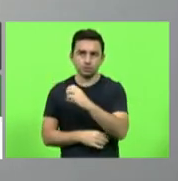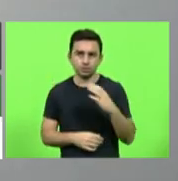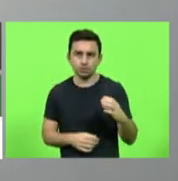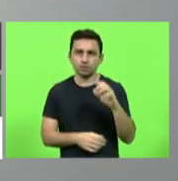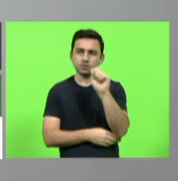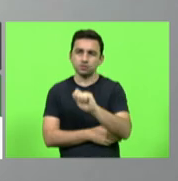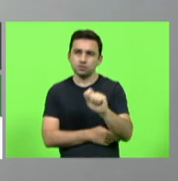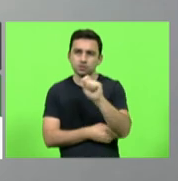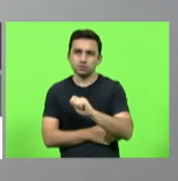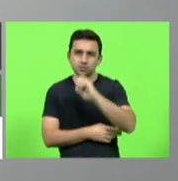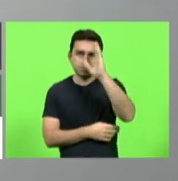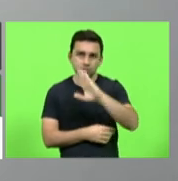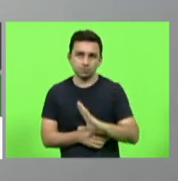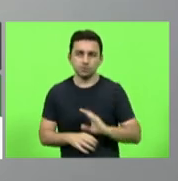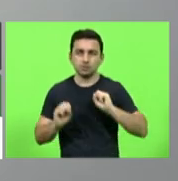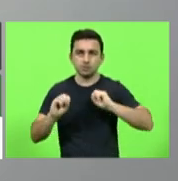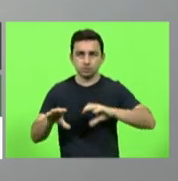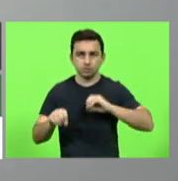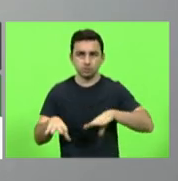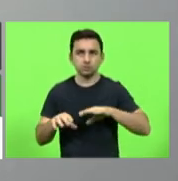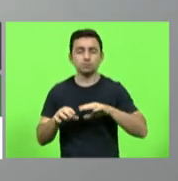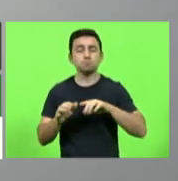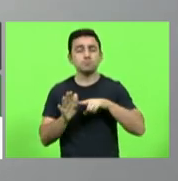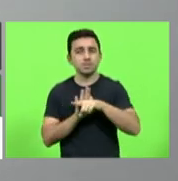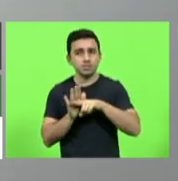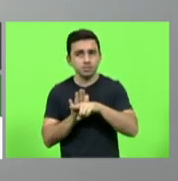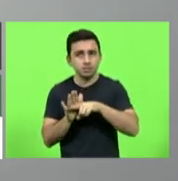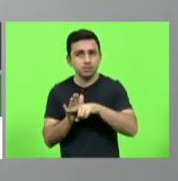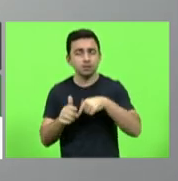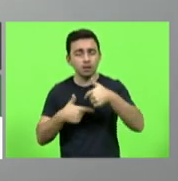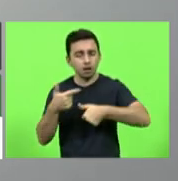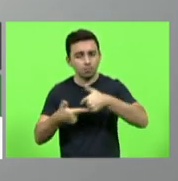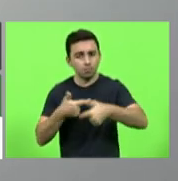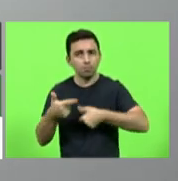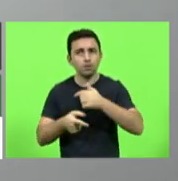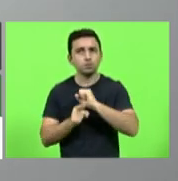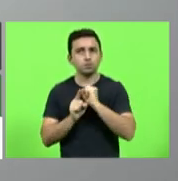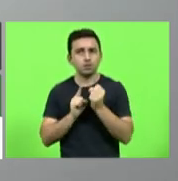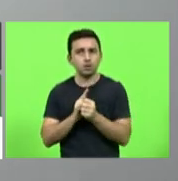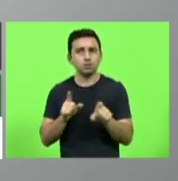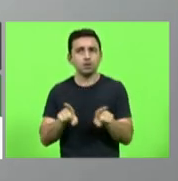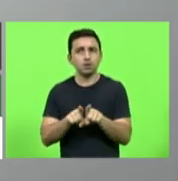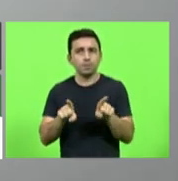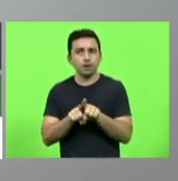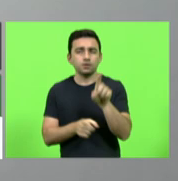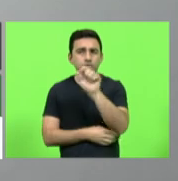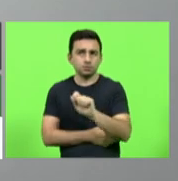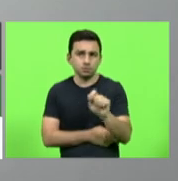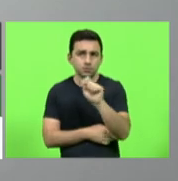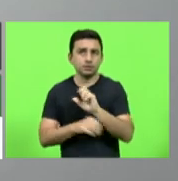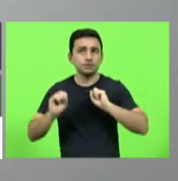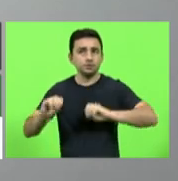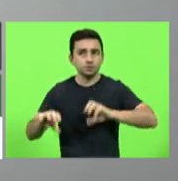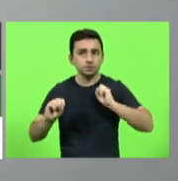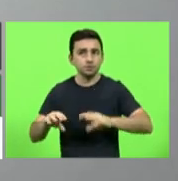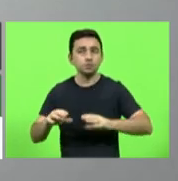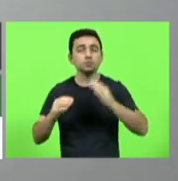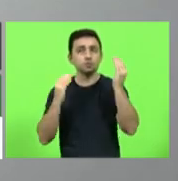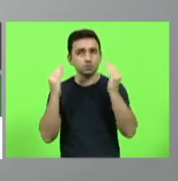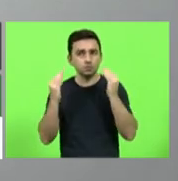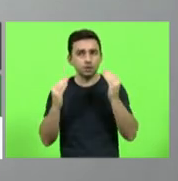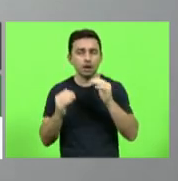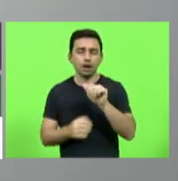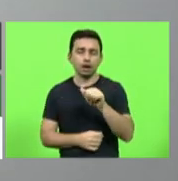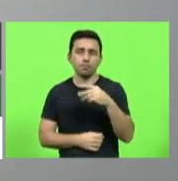Associação Brasileira de Ensino e Pesquisa em Serviço Social, a ABEPS, a Associação Brasileira de Ensino em Psicologia, a